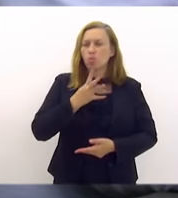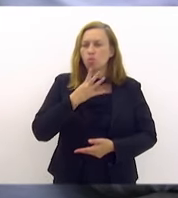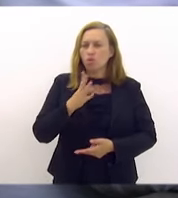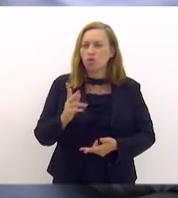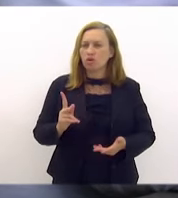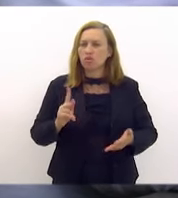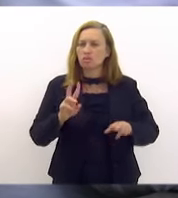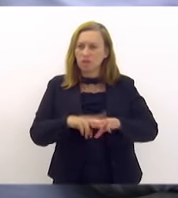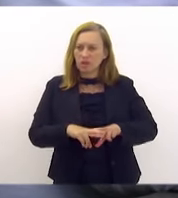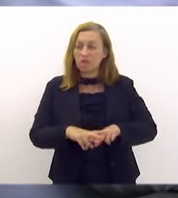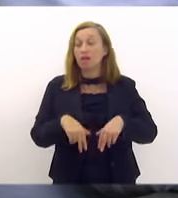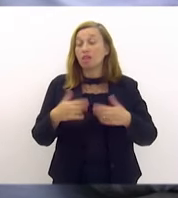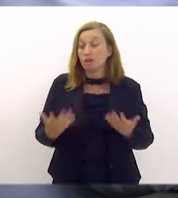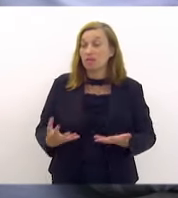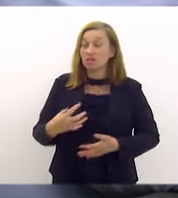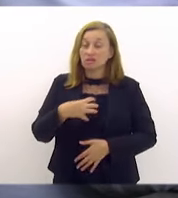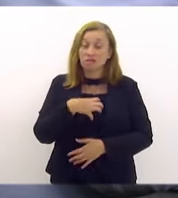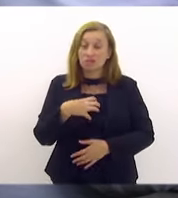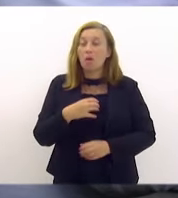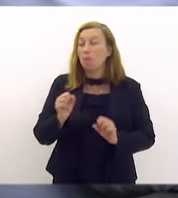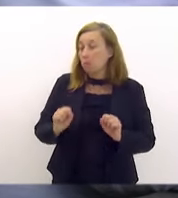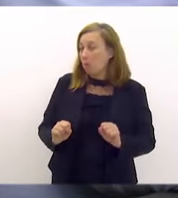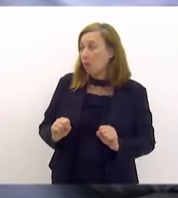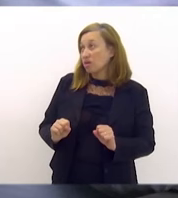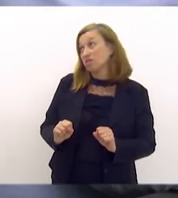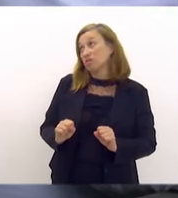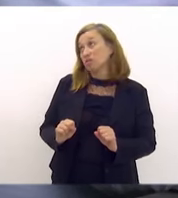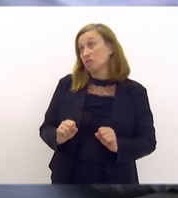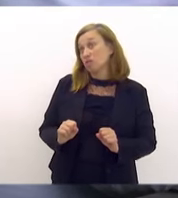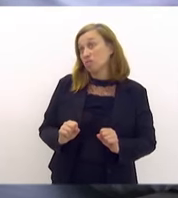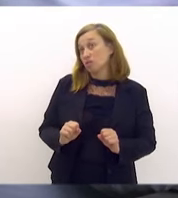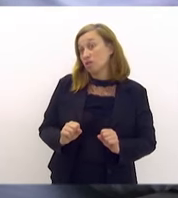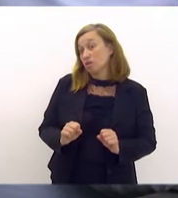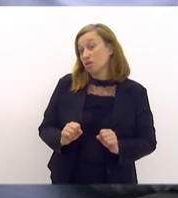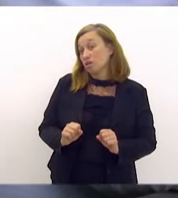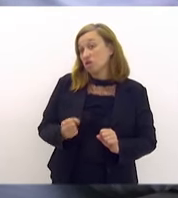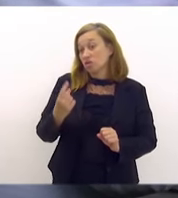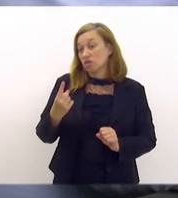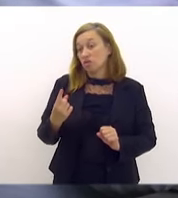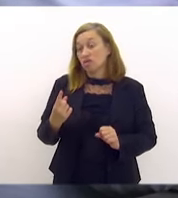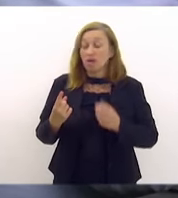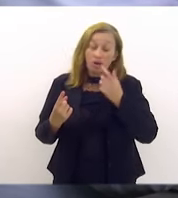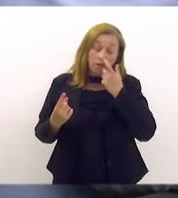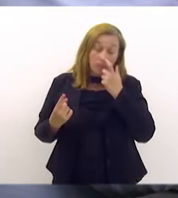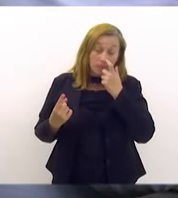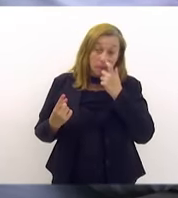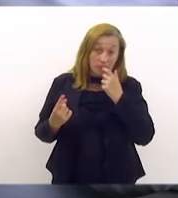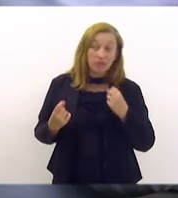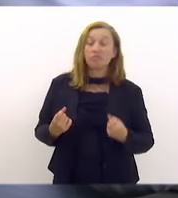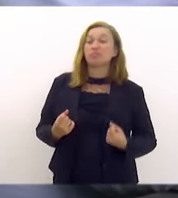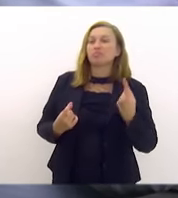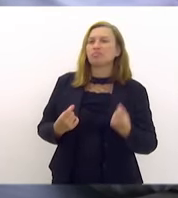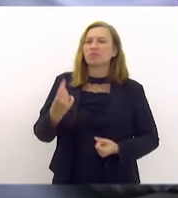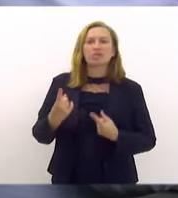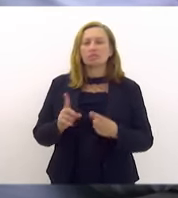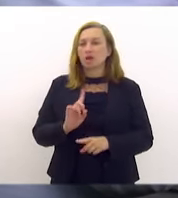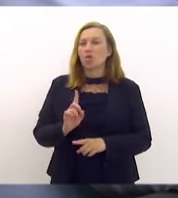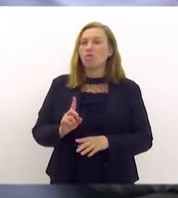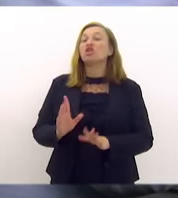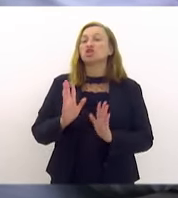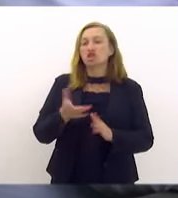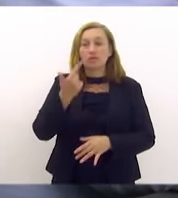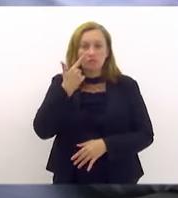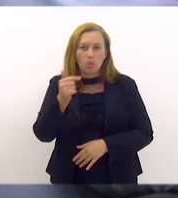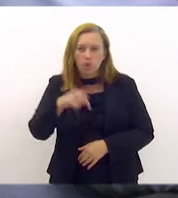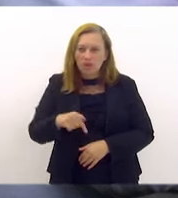situação claro que ah isso pode ser pontual nos parece que não a gente já teve visto a gente já pegou